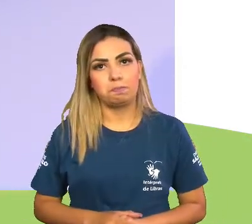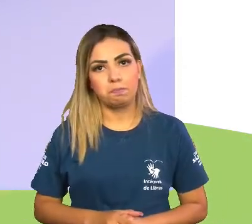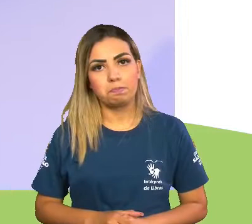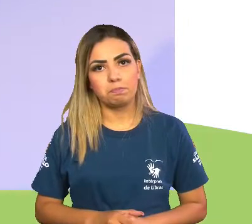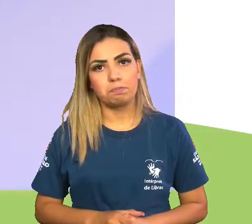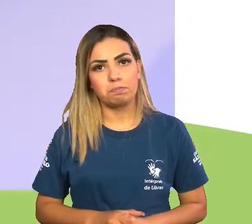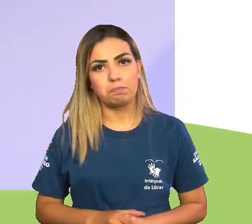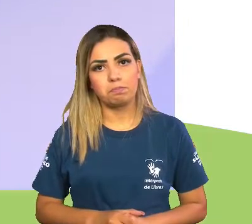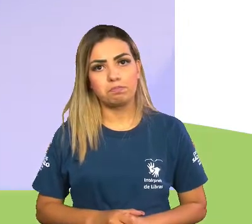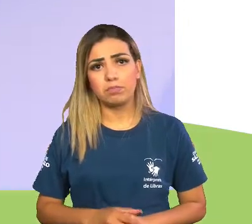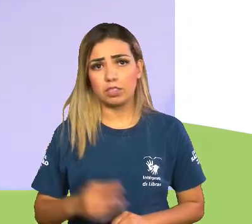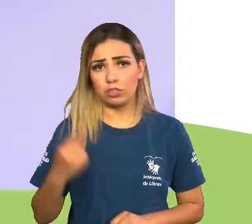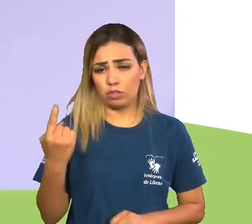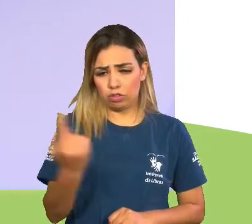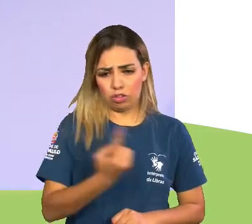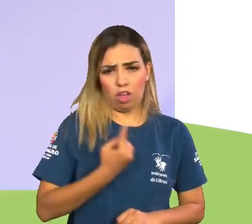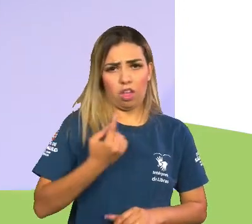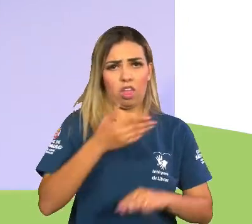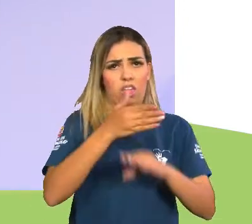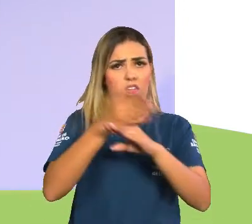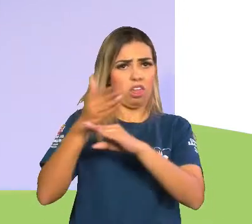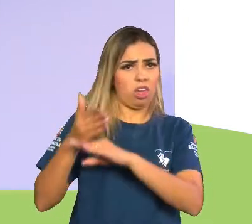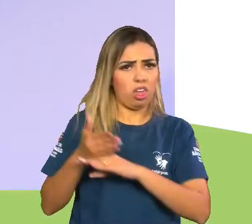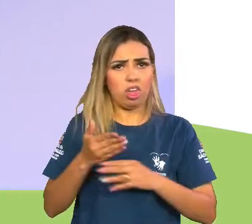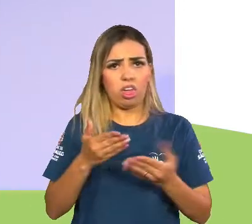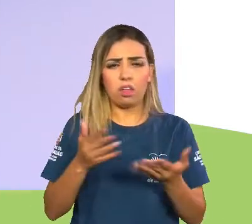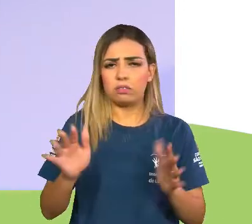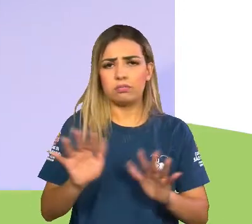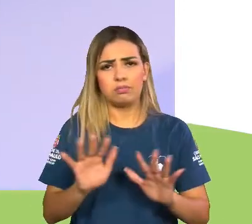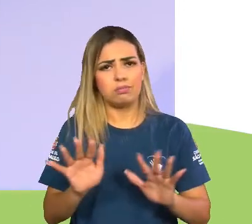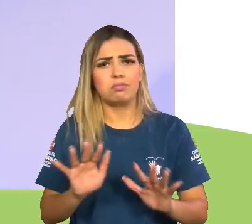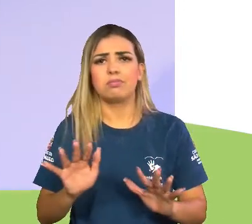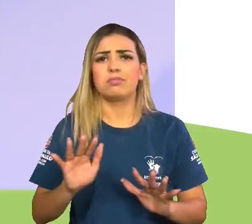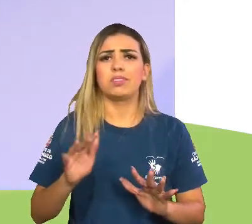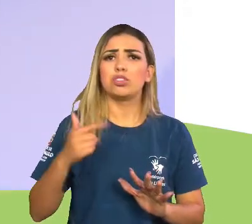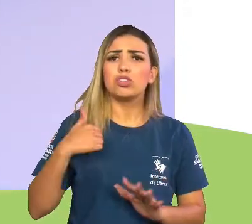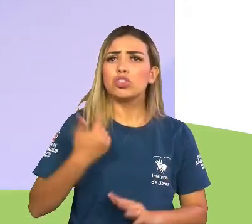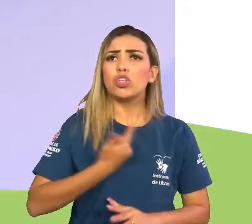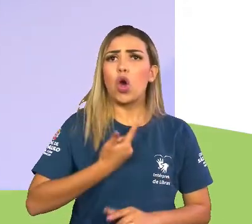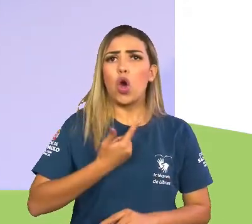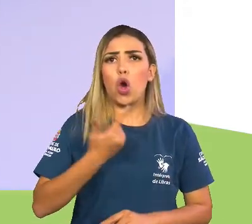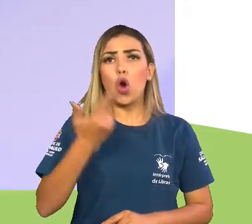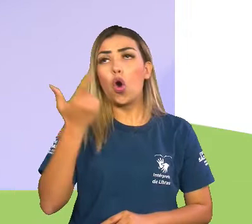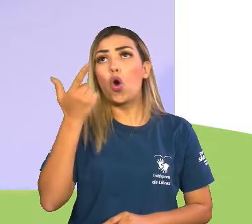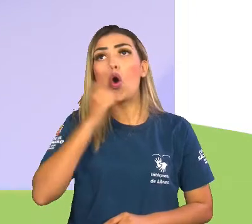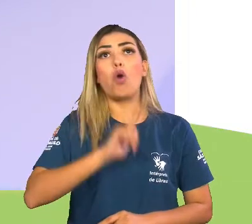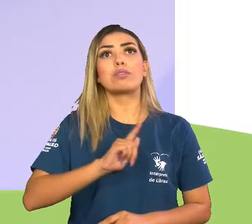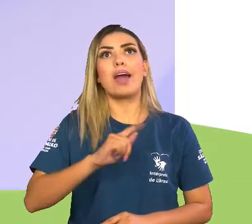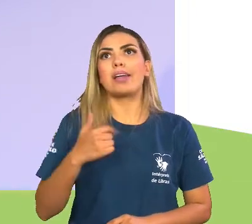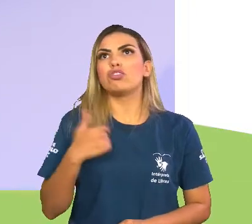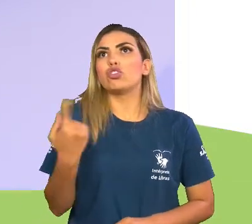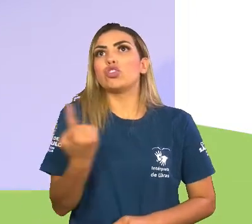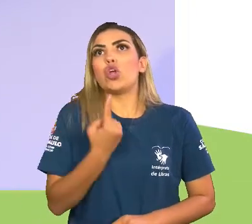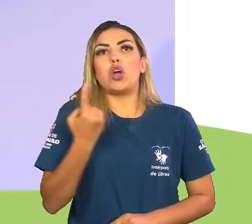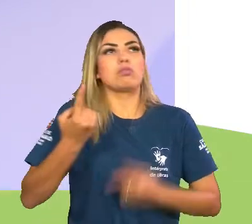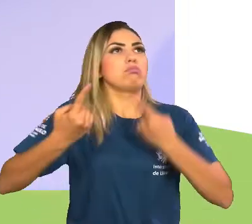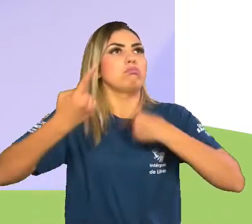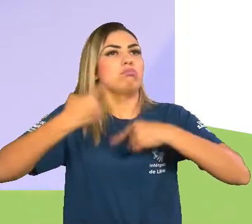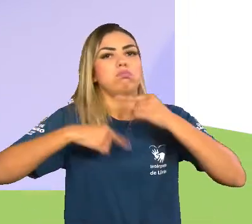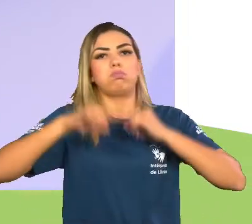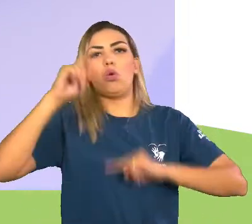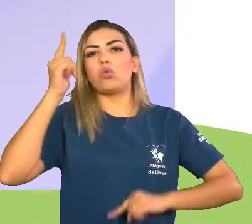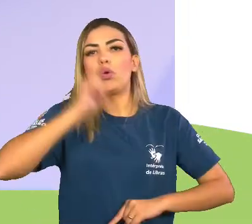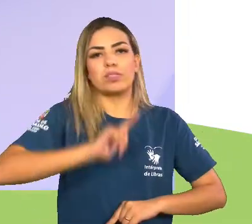Não iremos a lugar nenhum. Não alcançaremos nenhuma conquista sem a ajuda e a participação